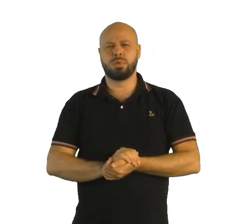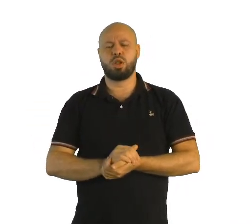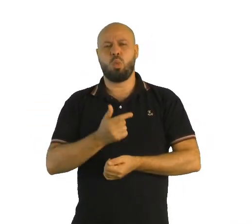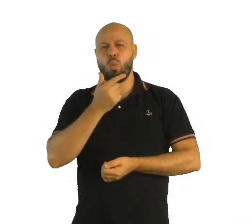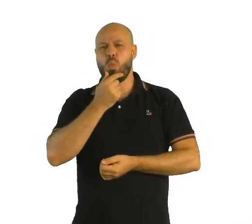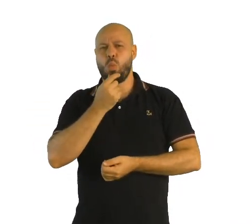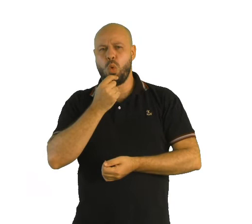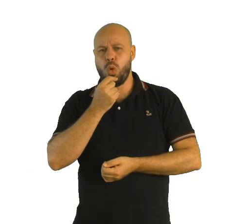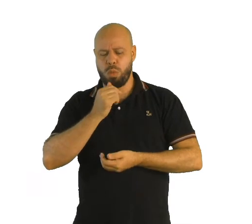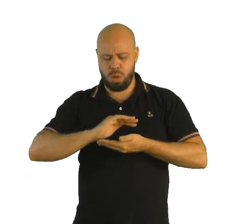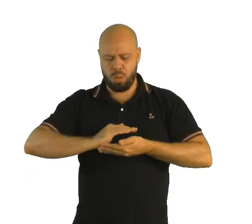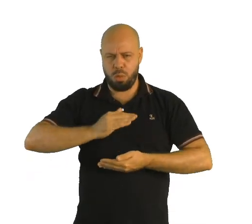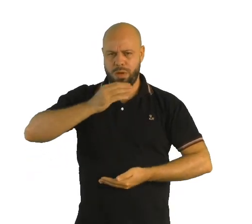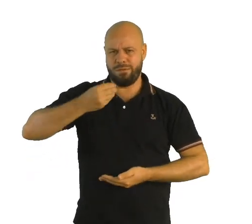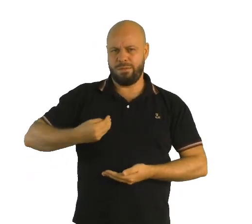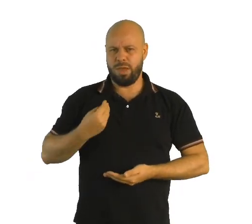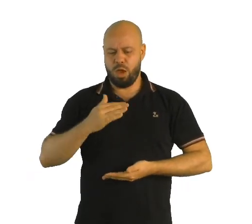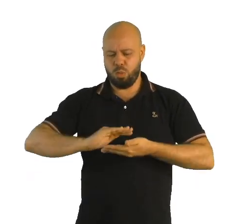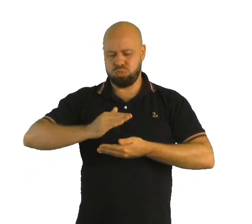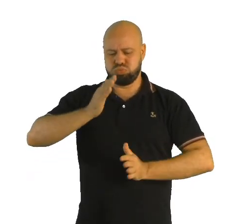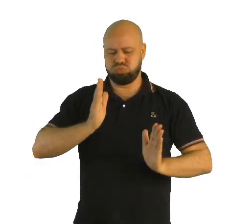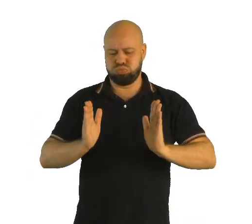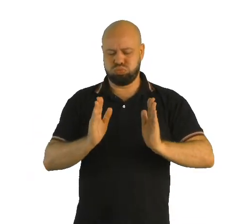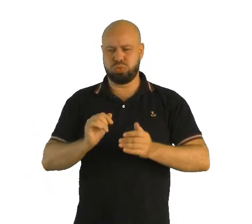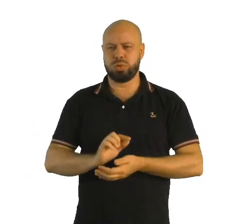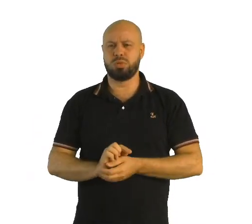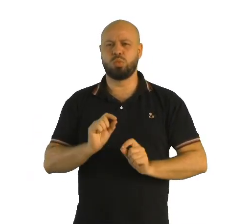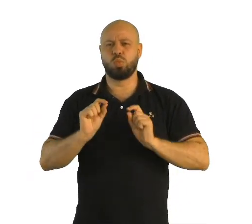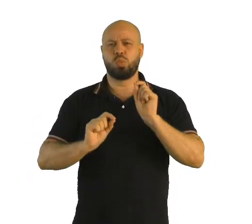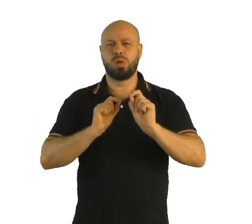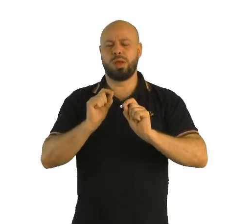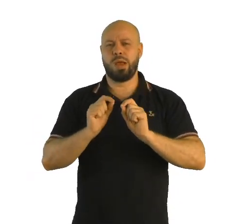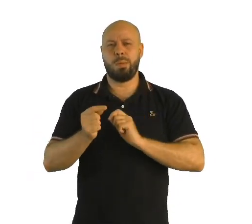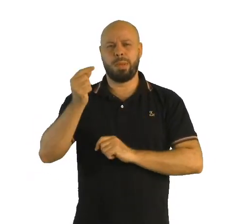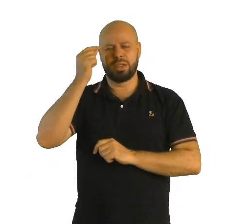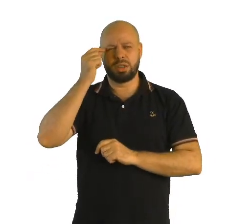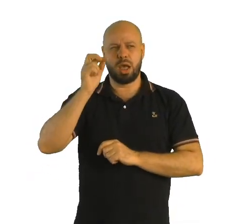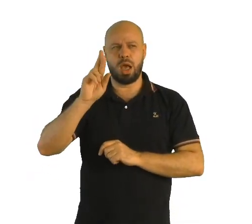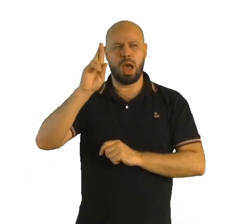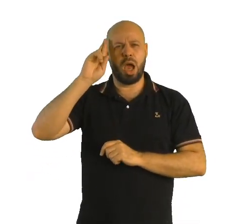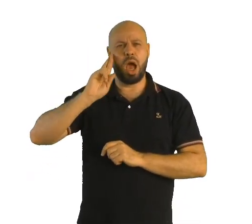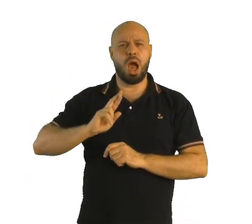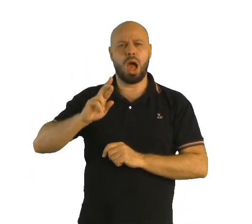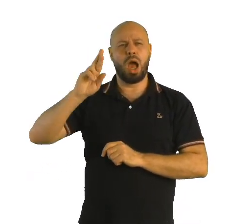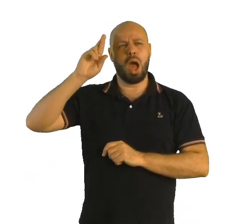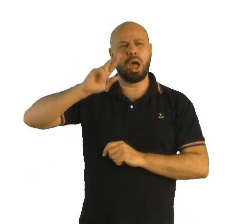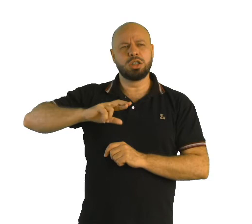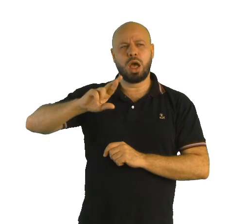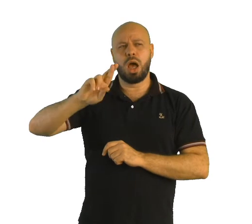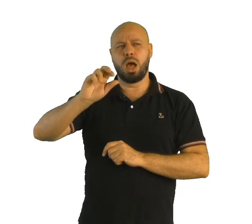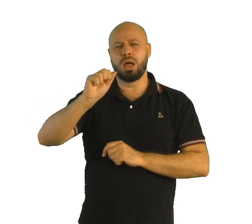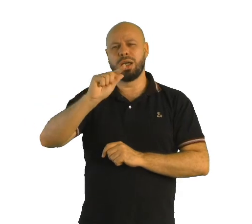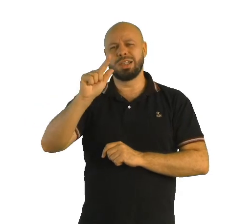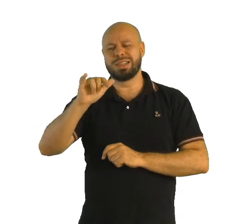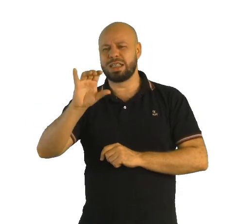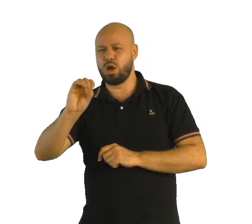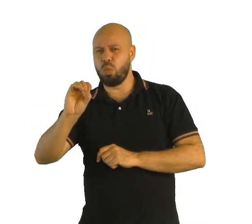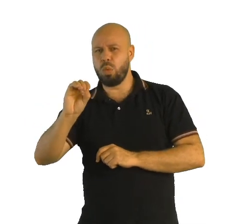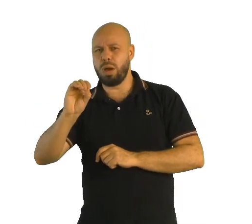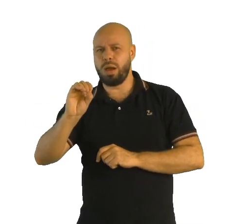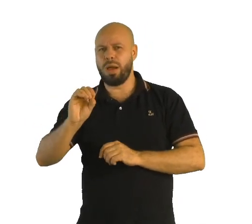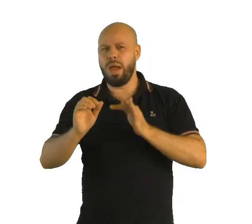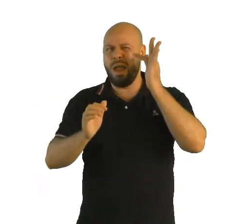uma questão, né, diária da sua vida, ele vai utilizar o que? A razão, certo? Não vai mais utilizar a